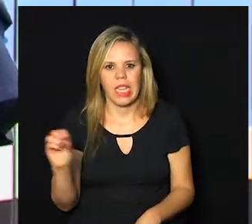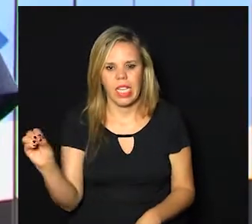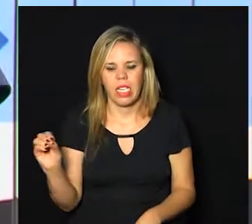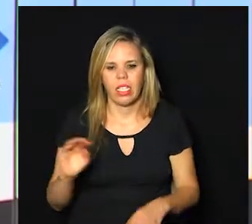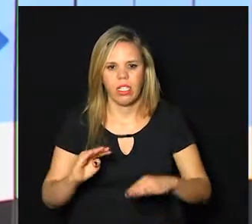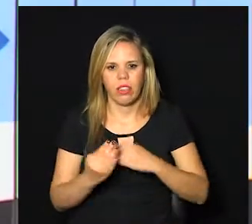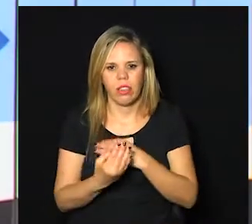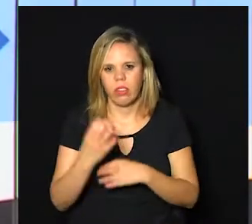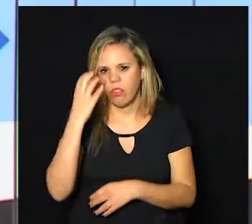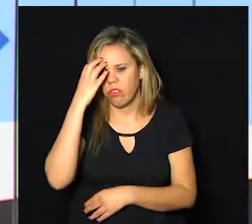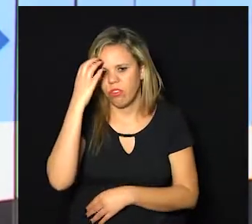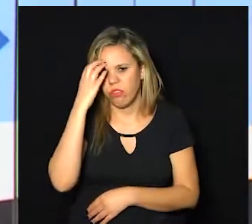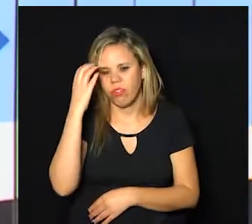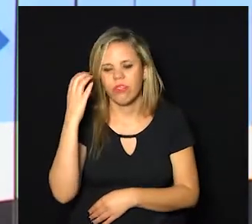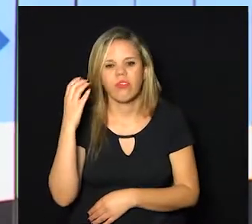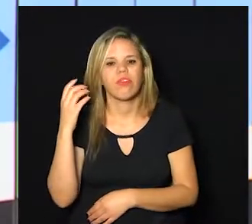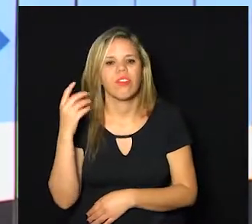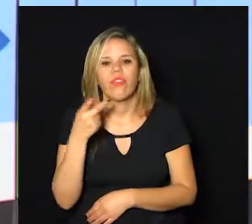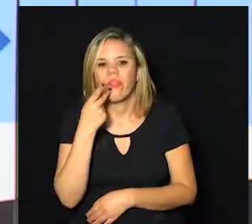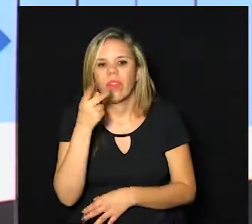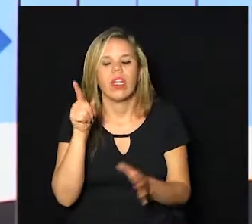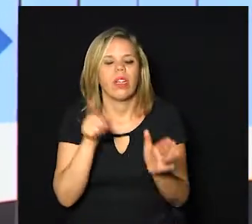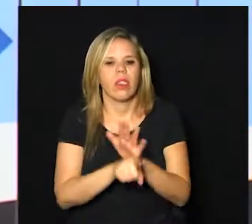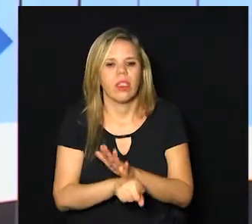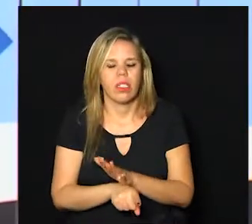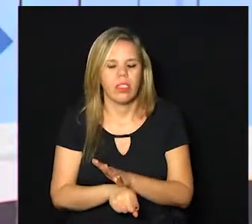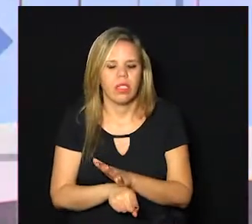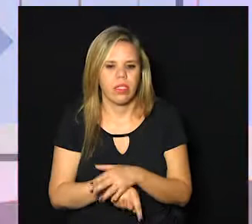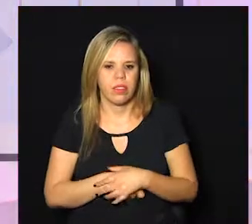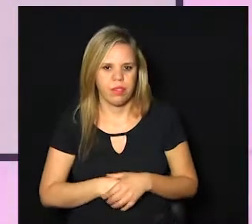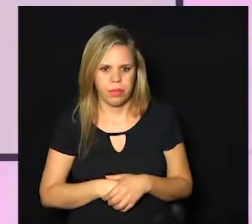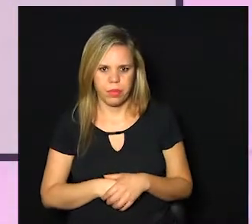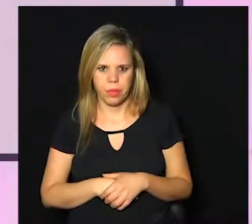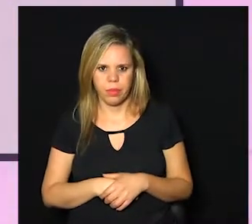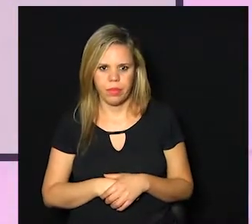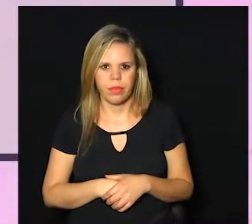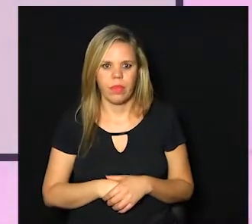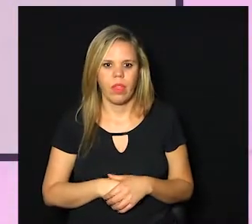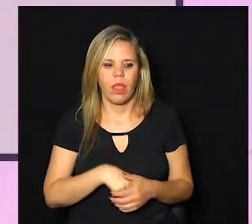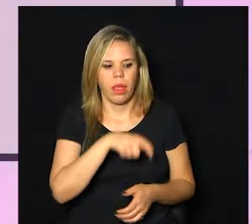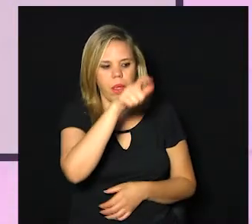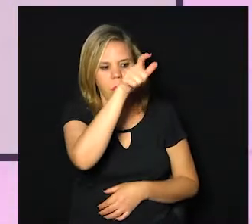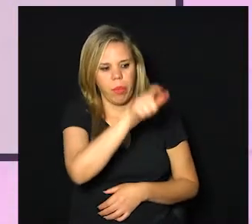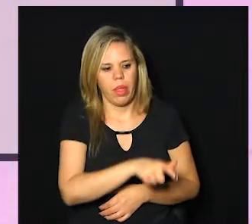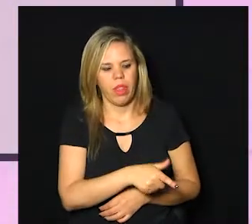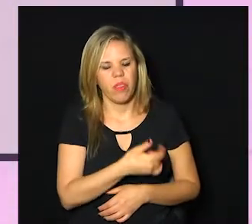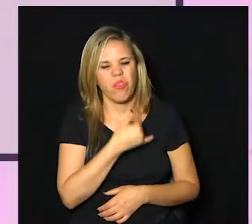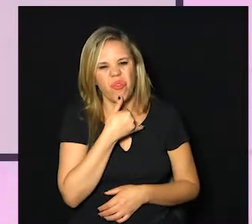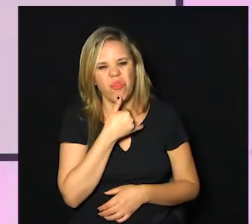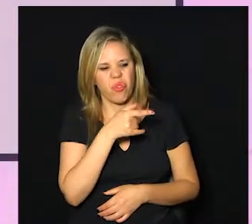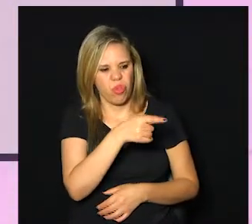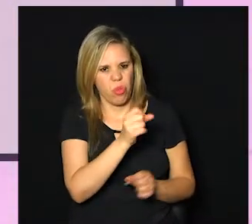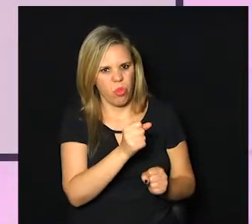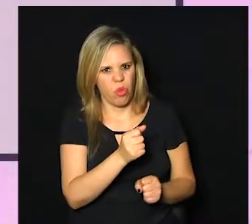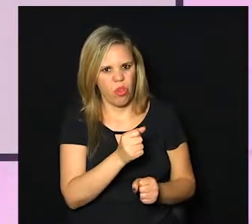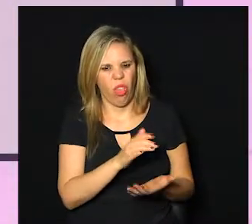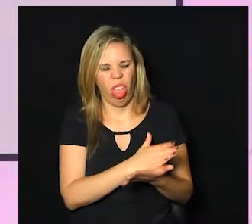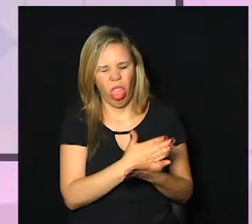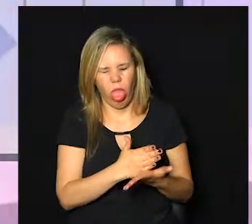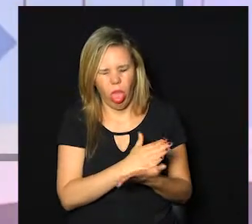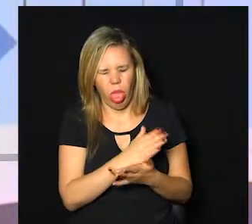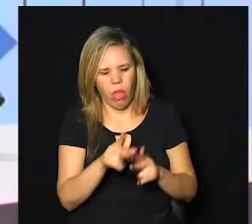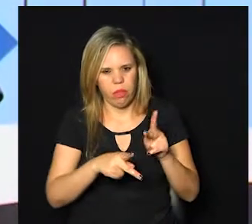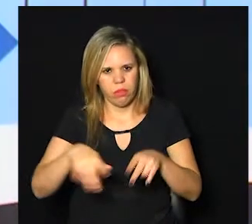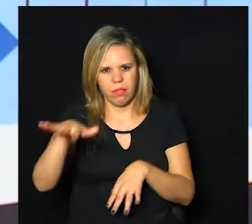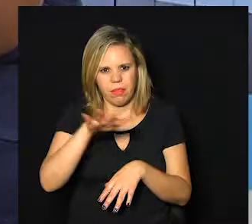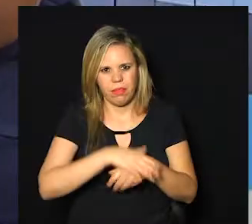do Parque Taquaral, Estela, ele fala o seguinte, pergunta para você, se gente muito infeliz pode incomodar os